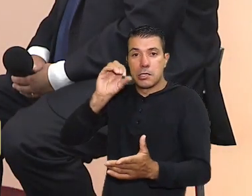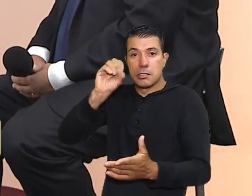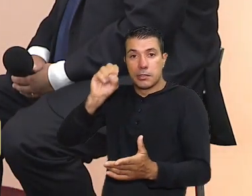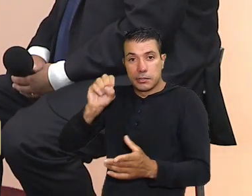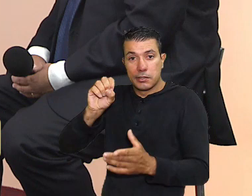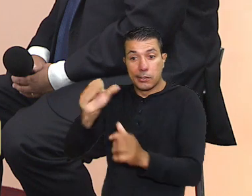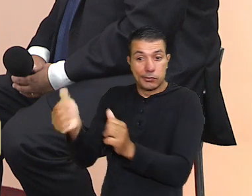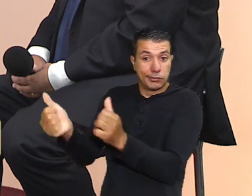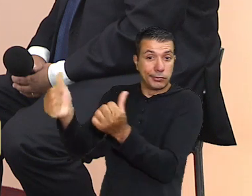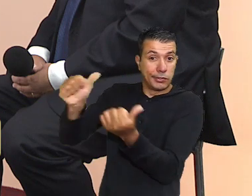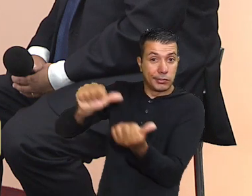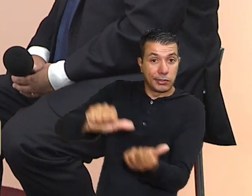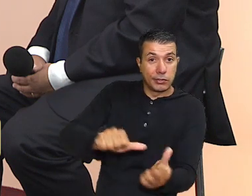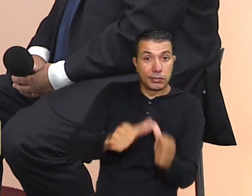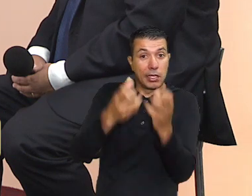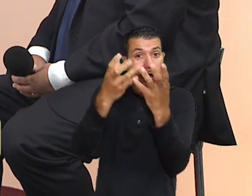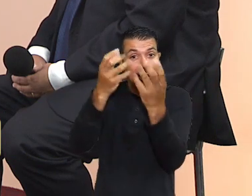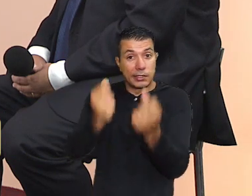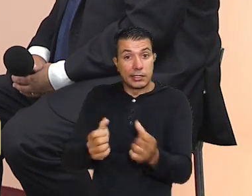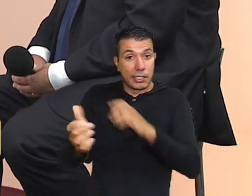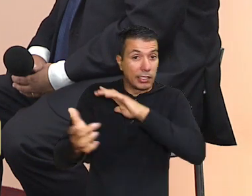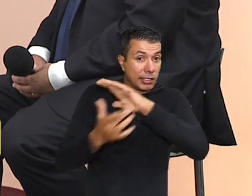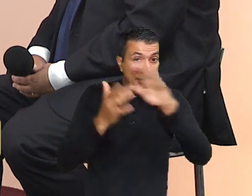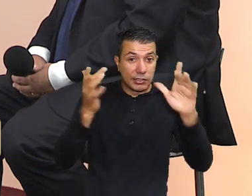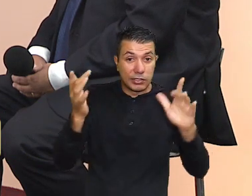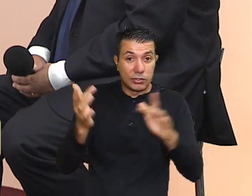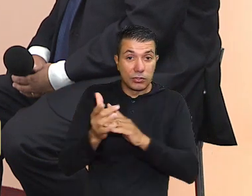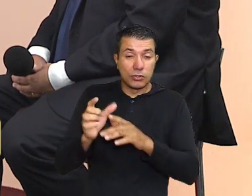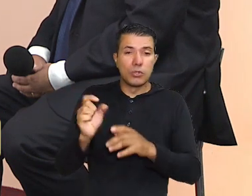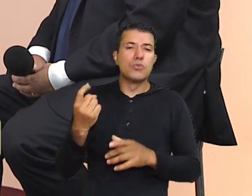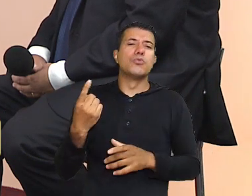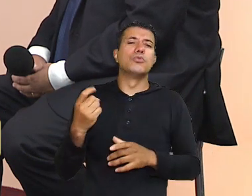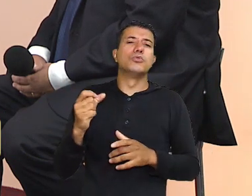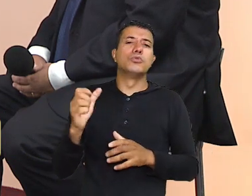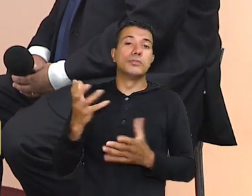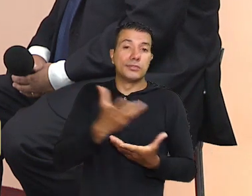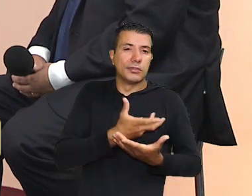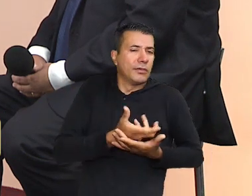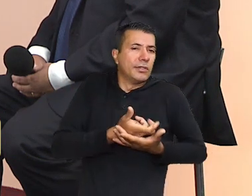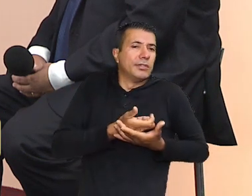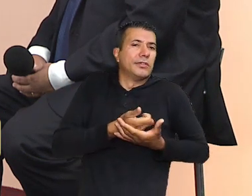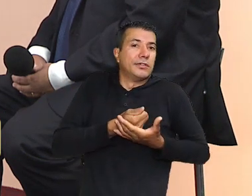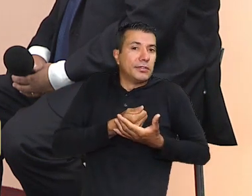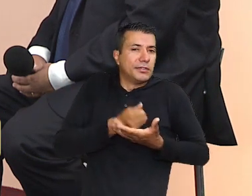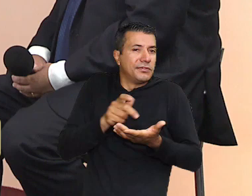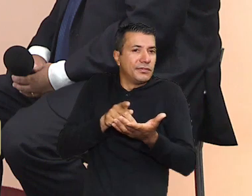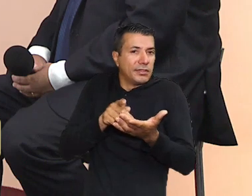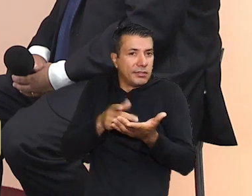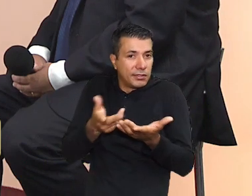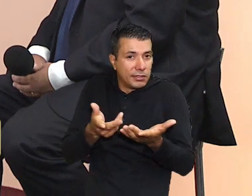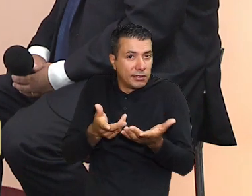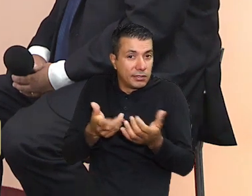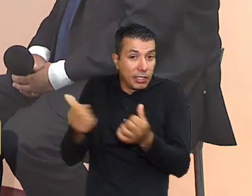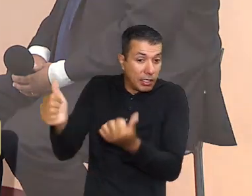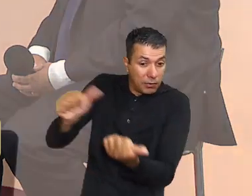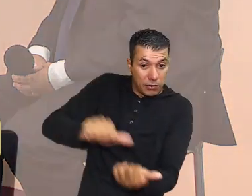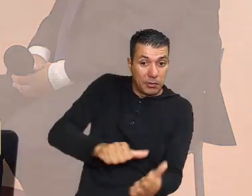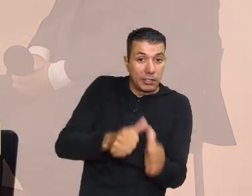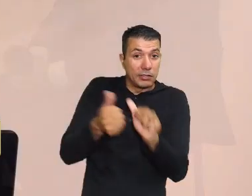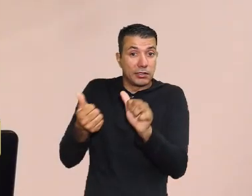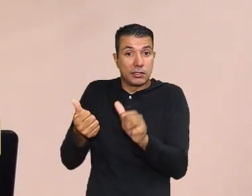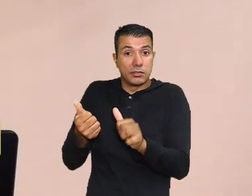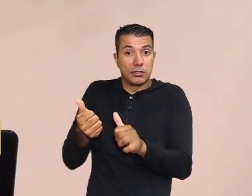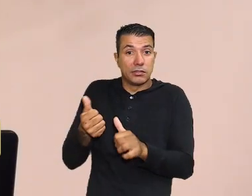ela decidiu aceitar a Cristo como seu único e verdadeiro Salvador. E a Rose foi batizada, cerca